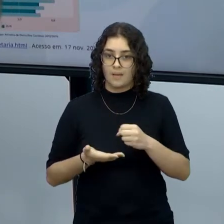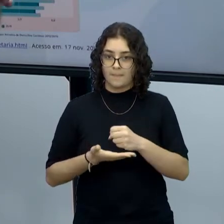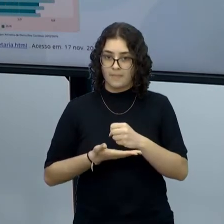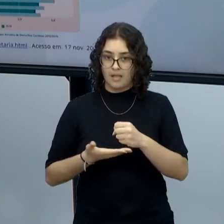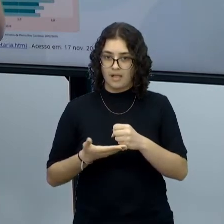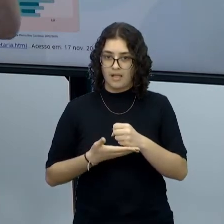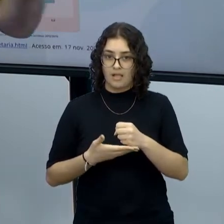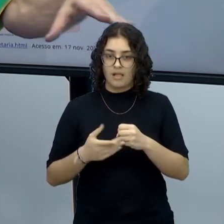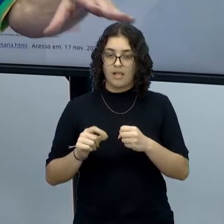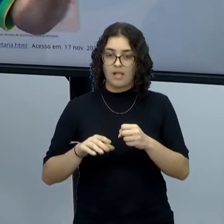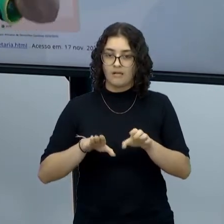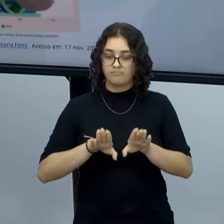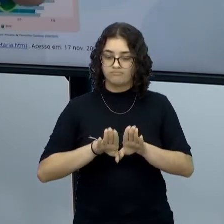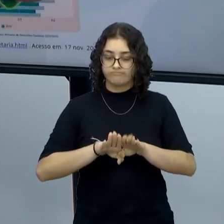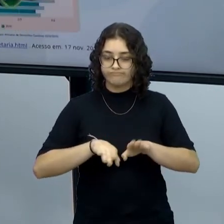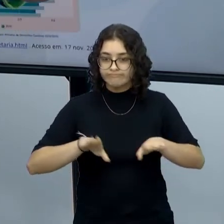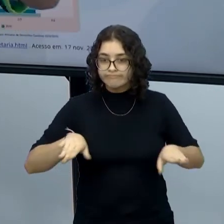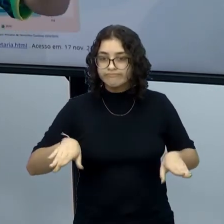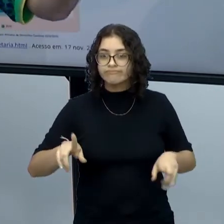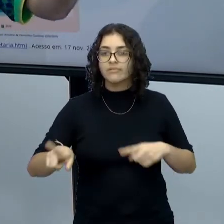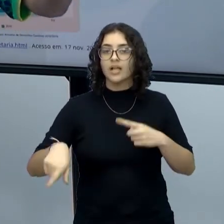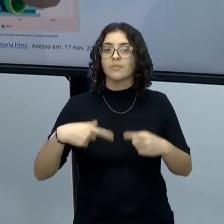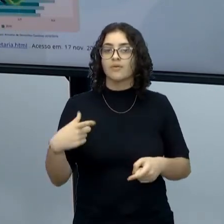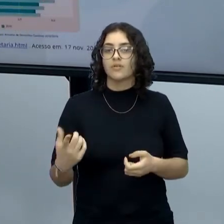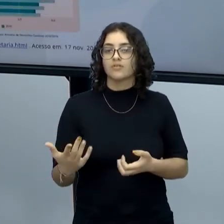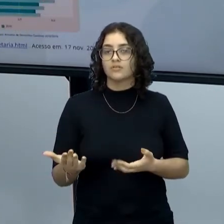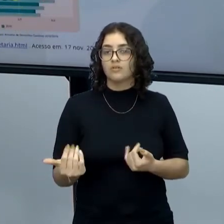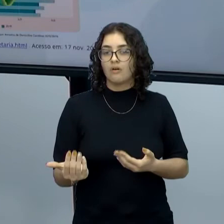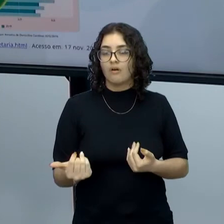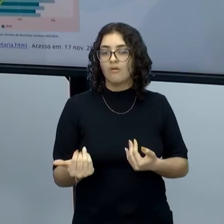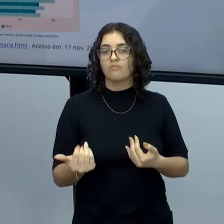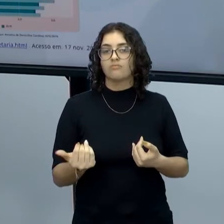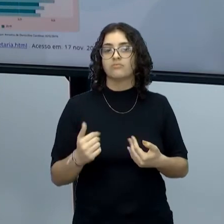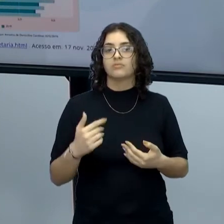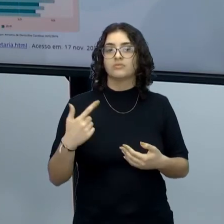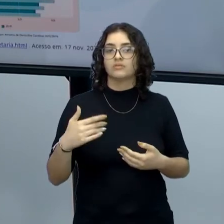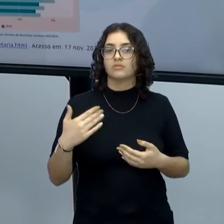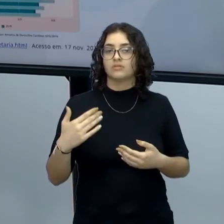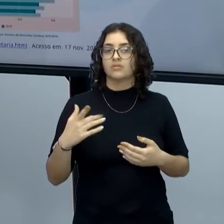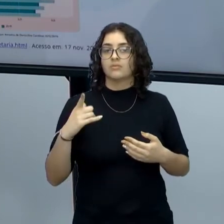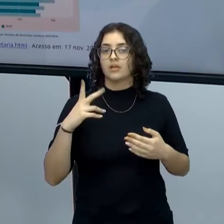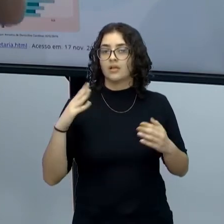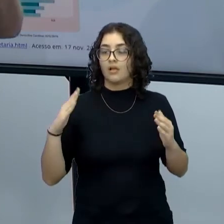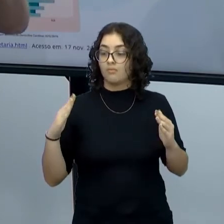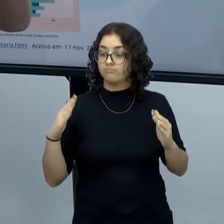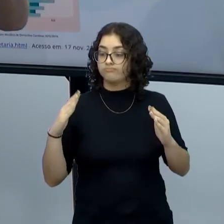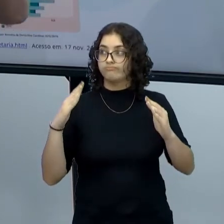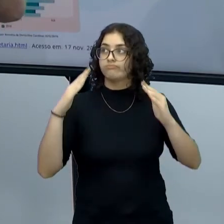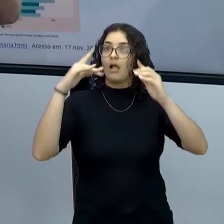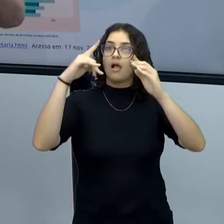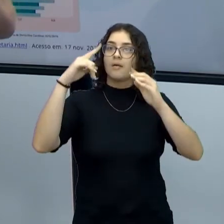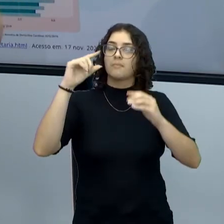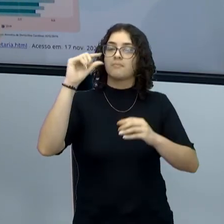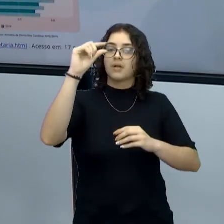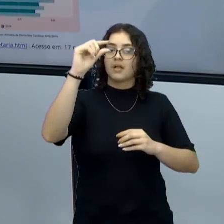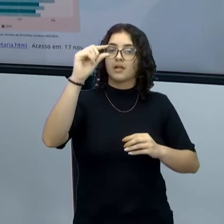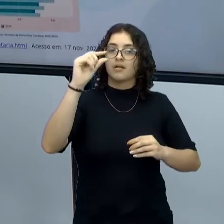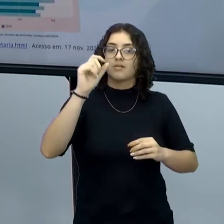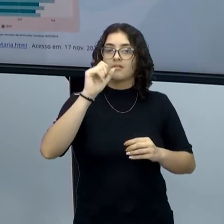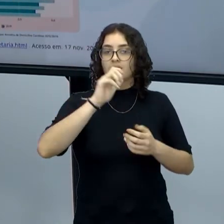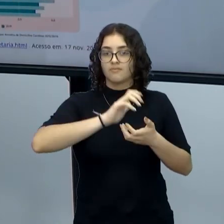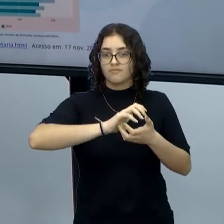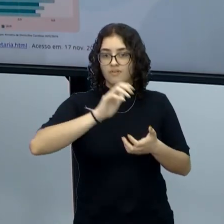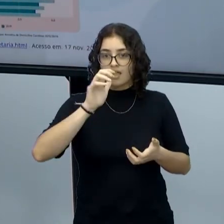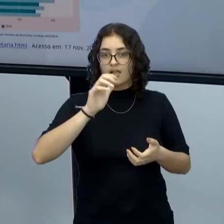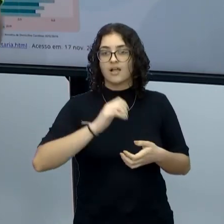maior quantidade de crianças, depois de adolescentes, de jovens, e isso ia diminuindo, e aí a quantidade de